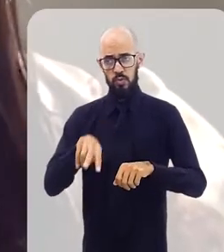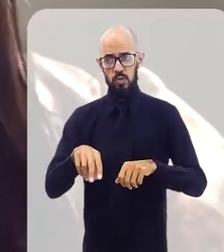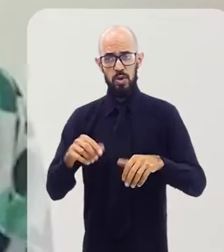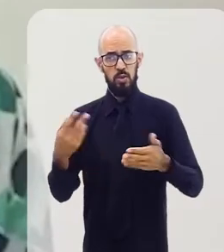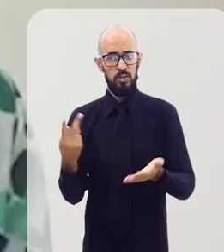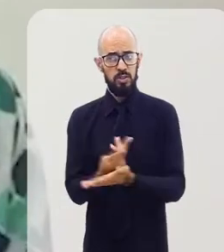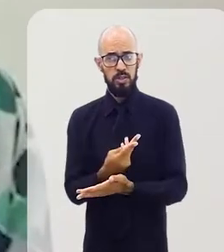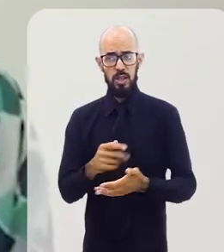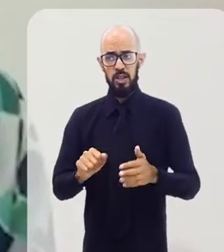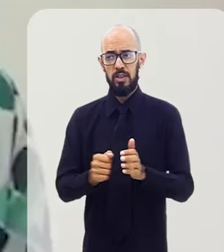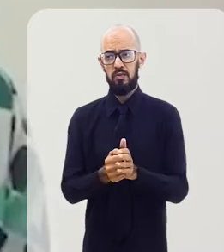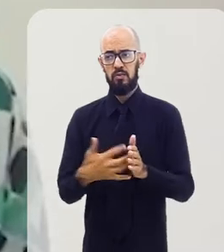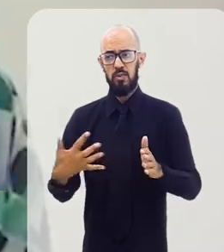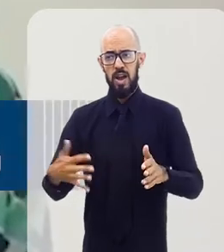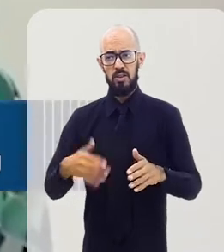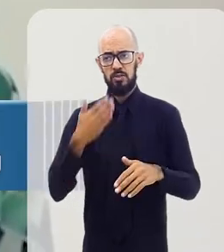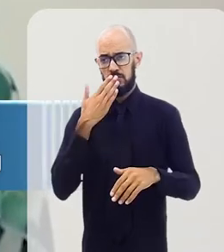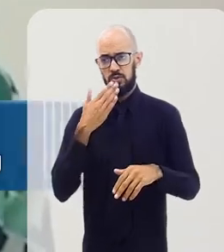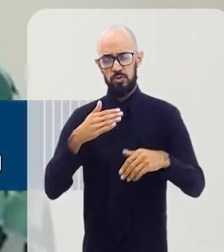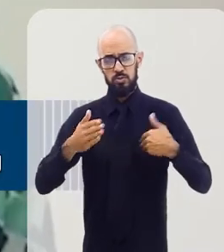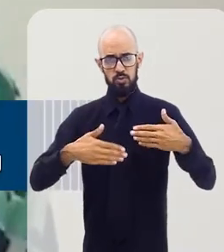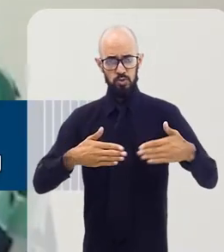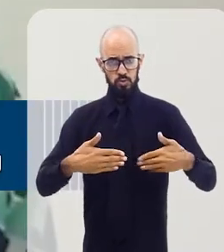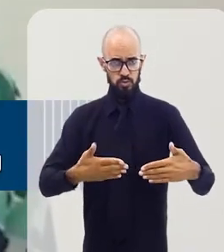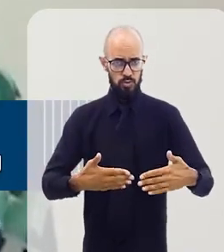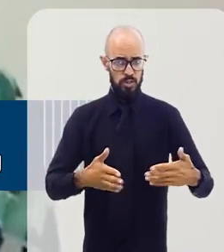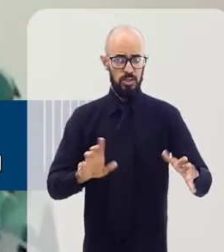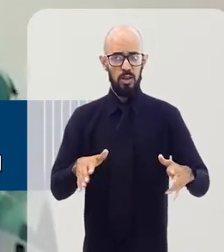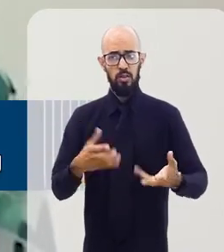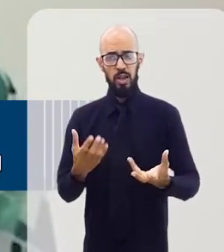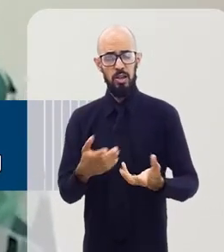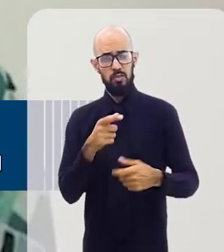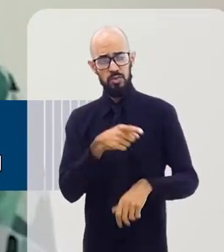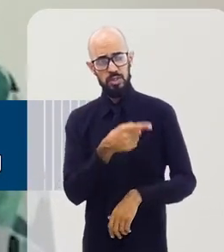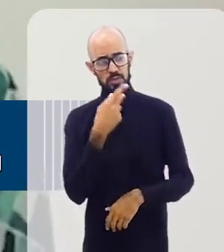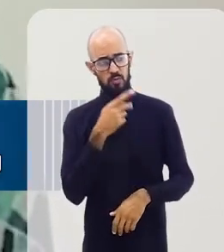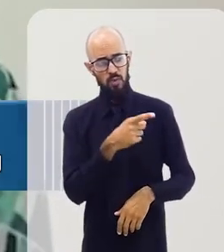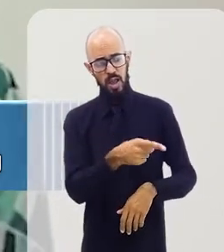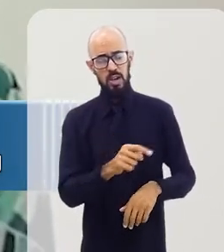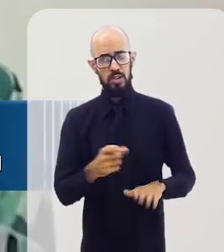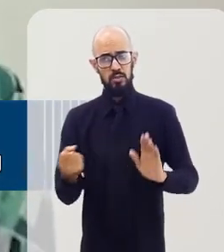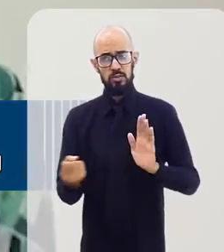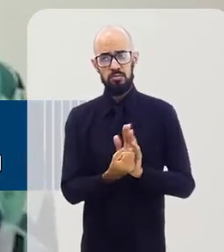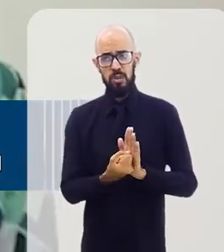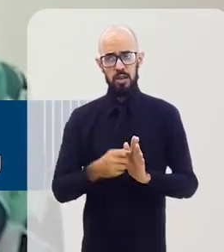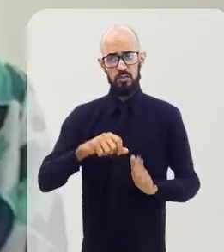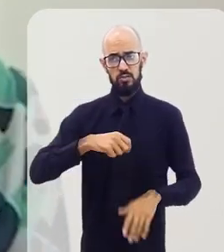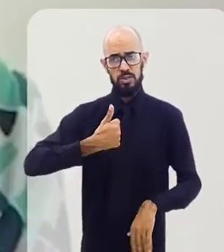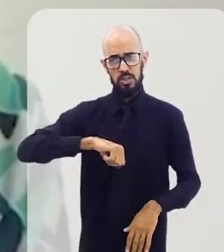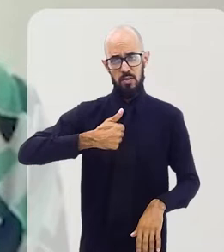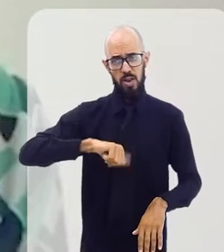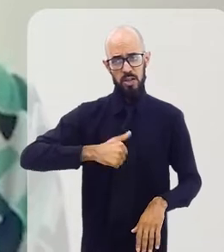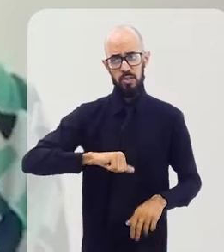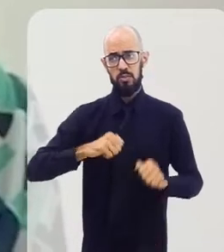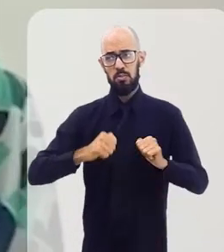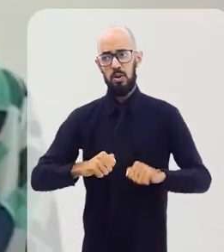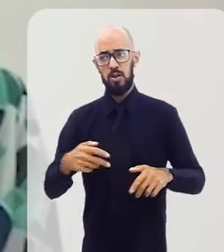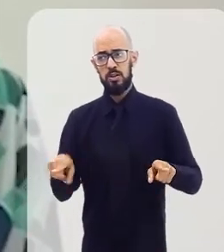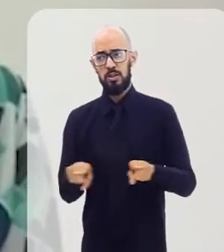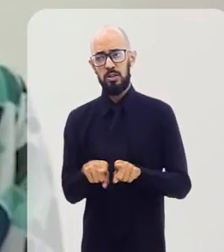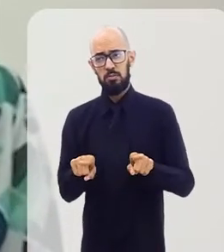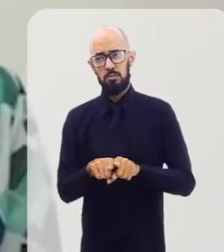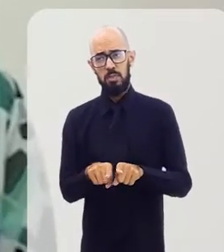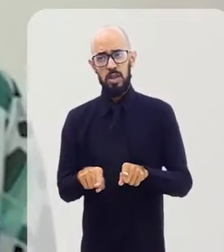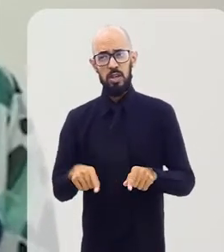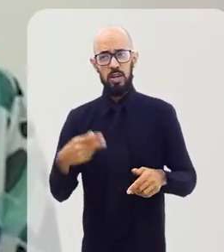geral em diferentes indústrias. Mas eu queria que vocês trouxessem um pouquinho da visão dos impactos que vocês analisam e que podem